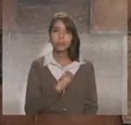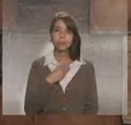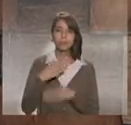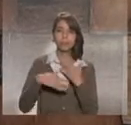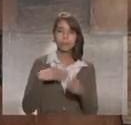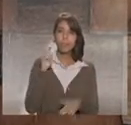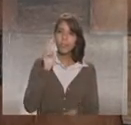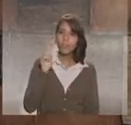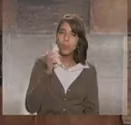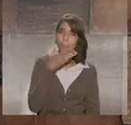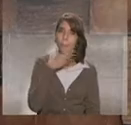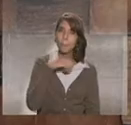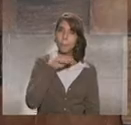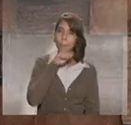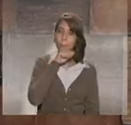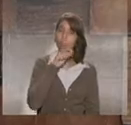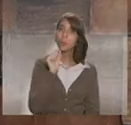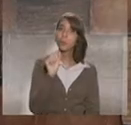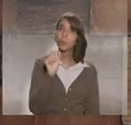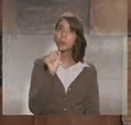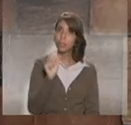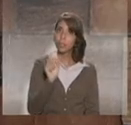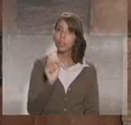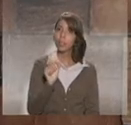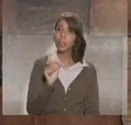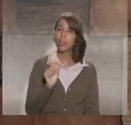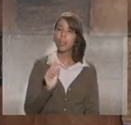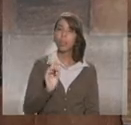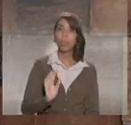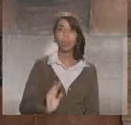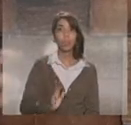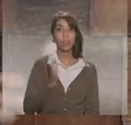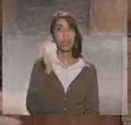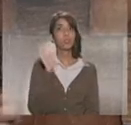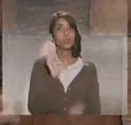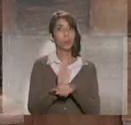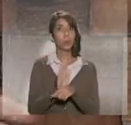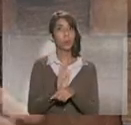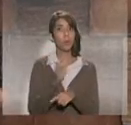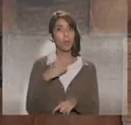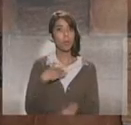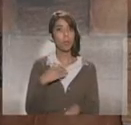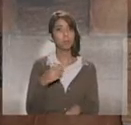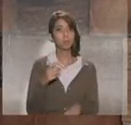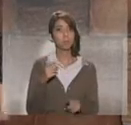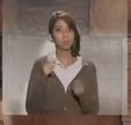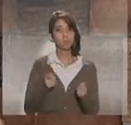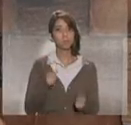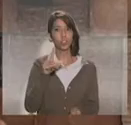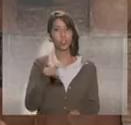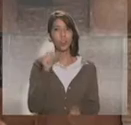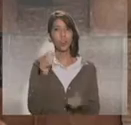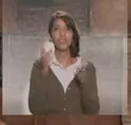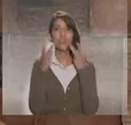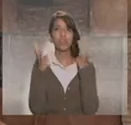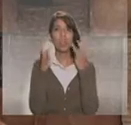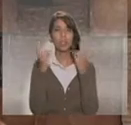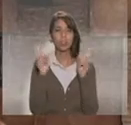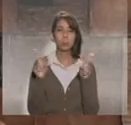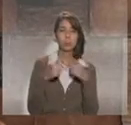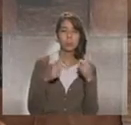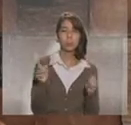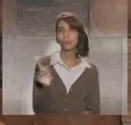que é uma coisa que talvez até tenha contribuído para me fixar mais um teatro do que na música que é exatamente